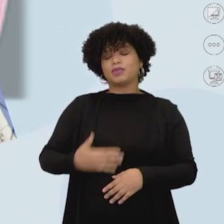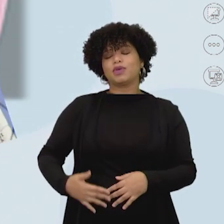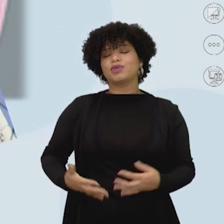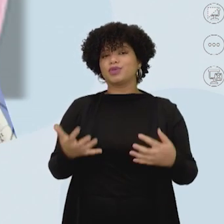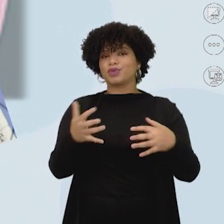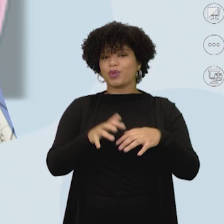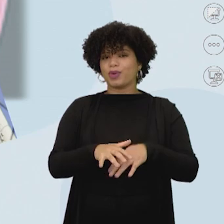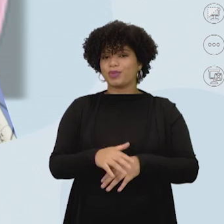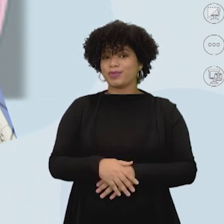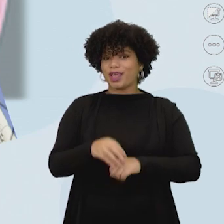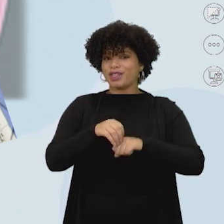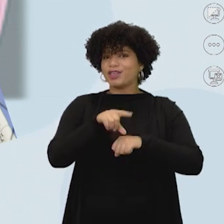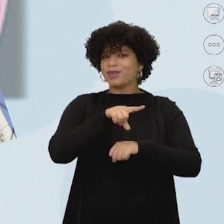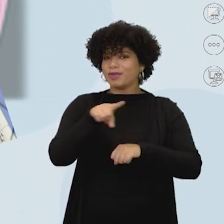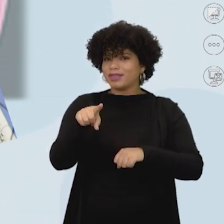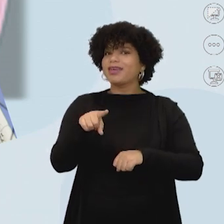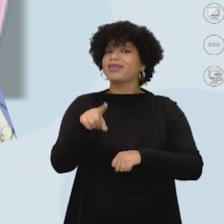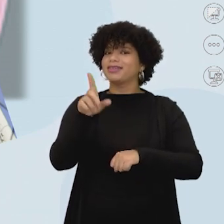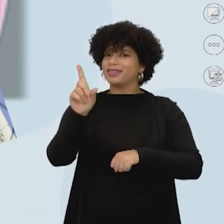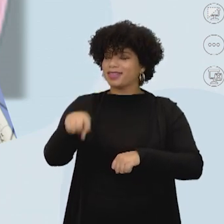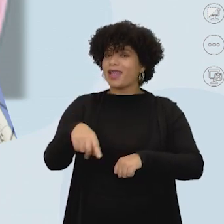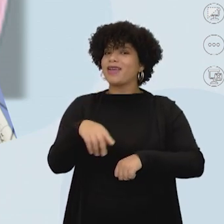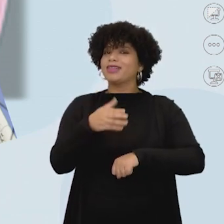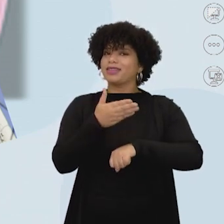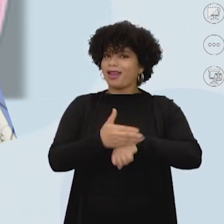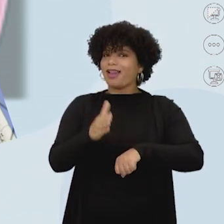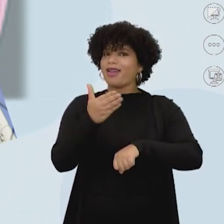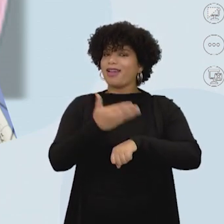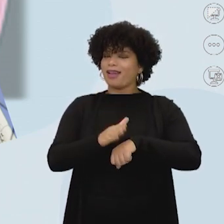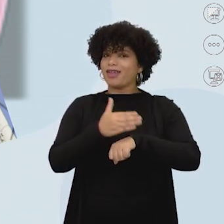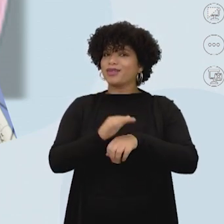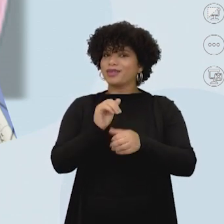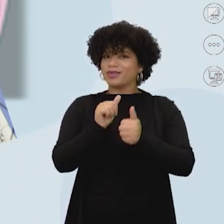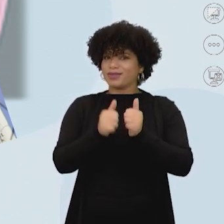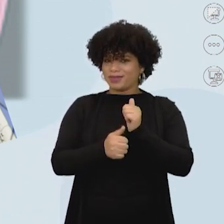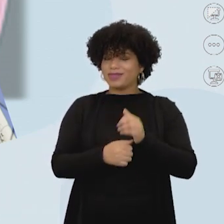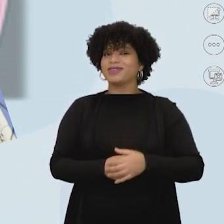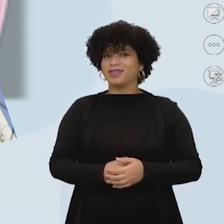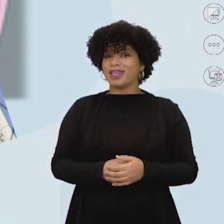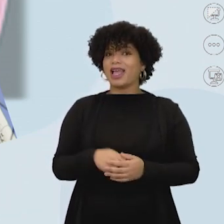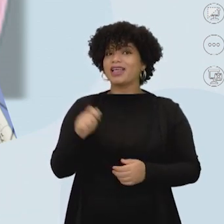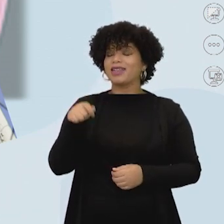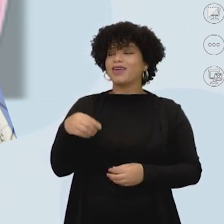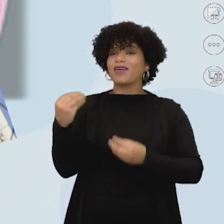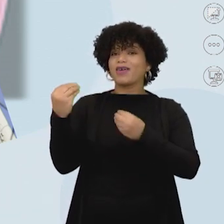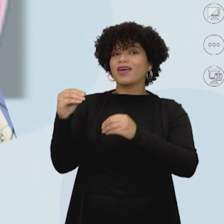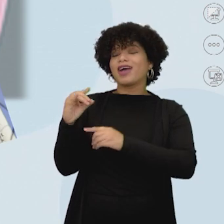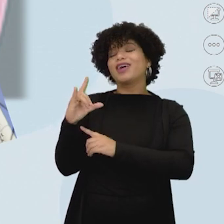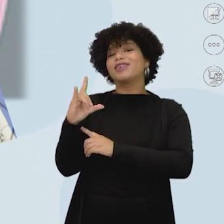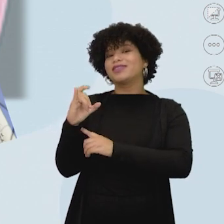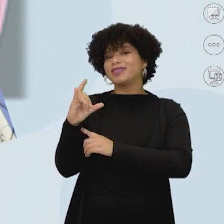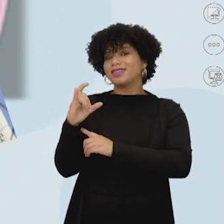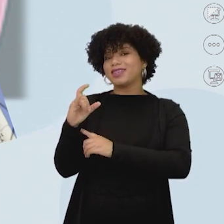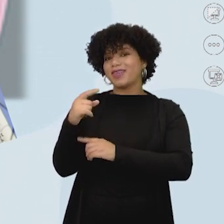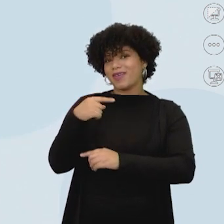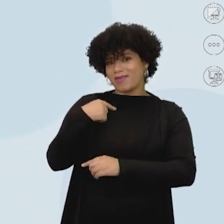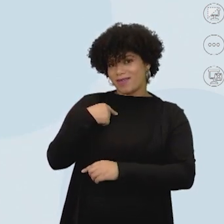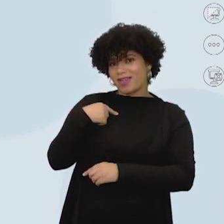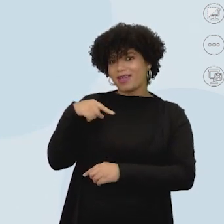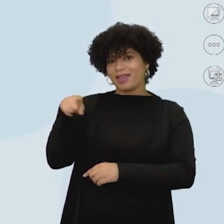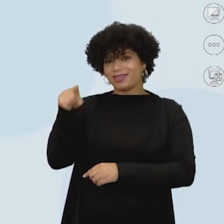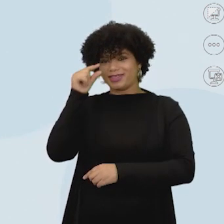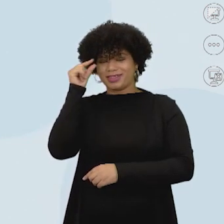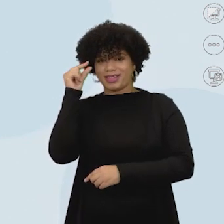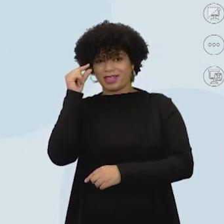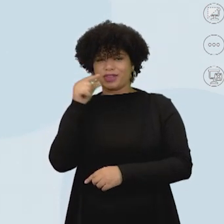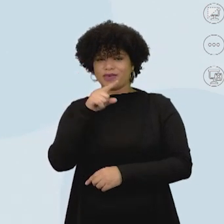eles praticarem e mandarem pra gente, certo? Isso, coloca lá, manda lá no Instagram da Proju e da Promara, vocês praticando, vocês